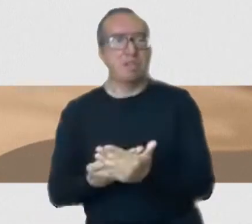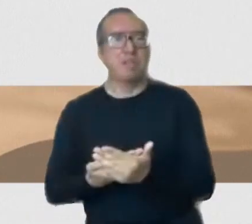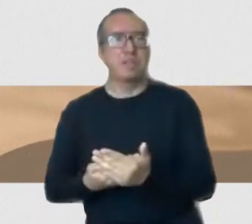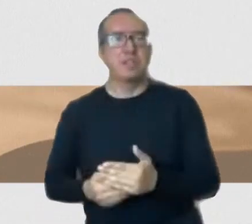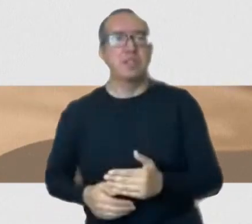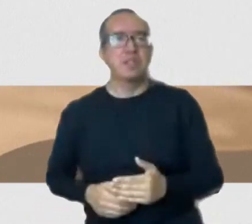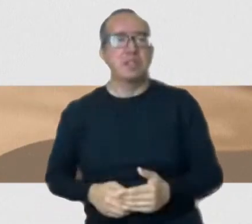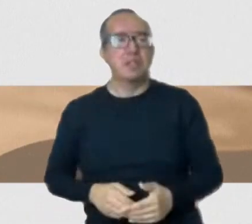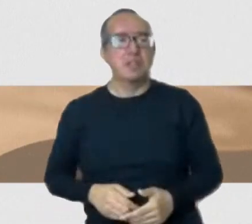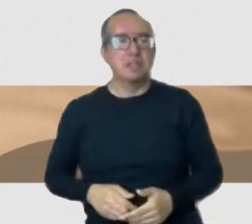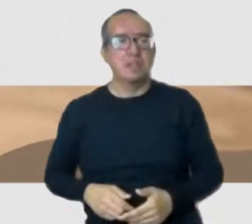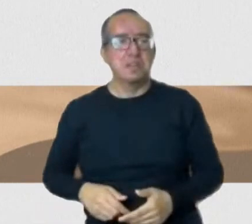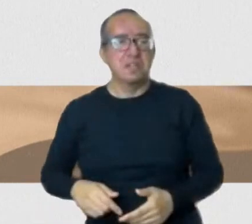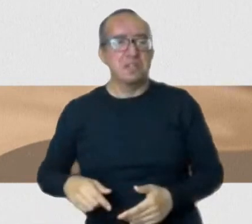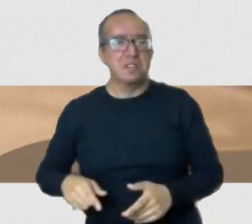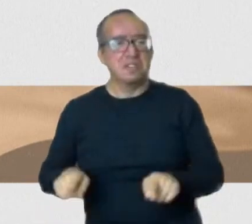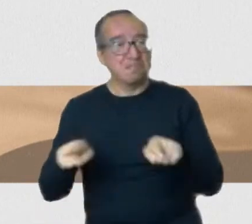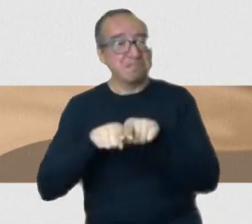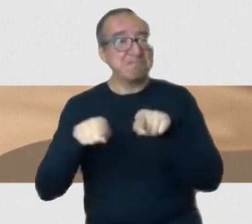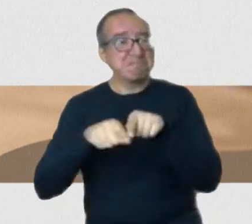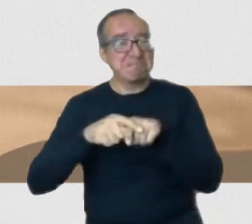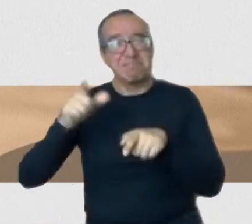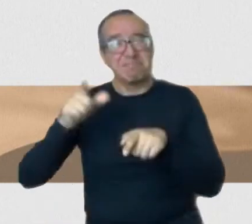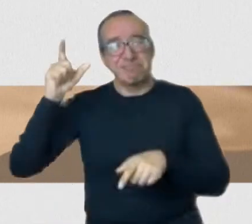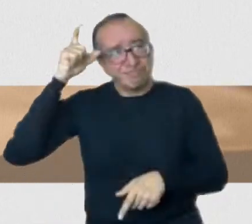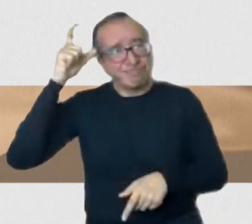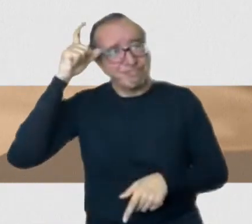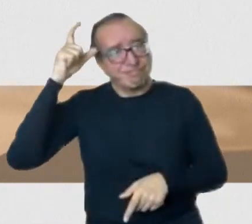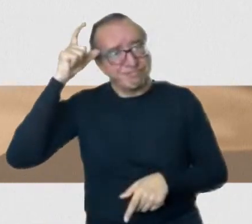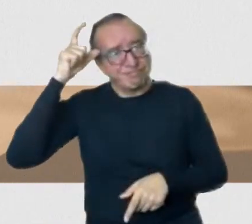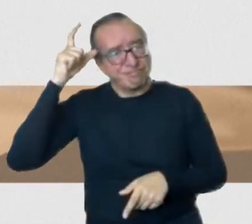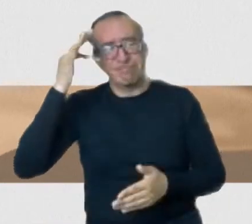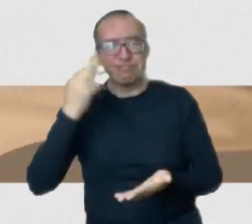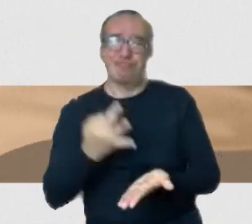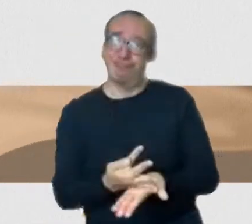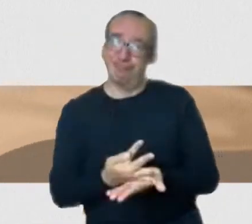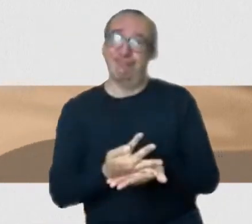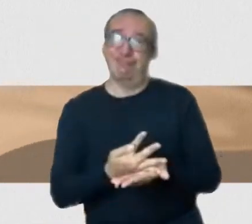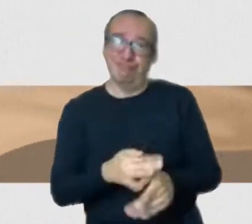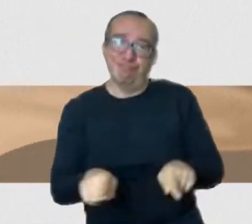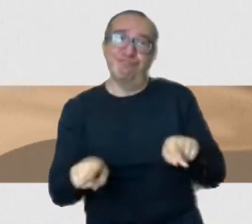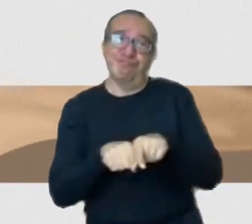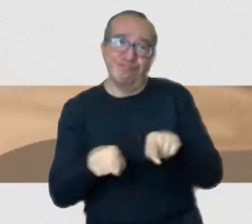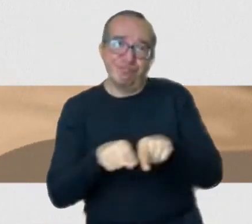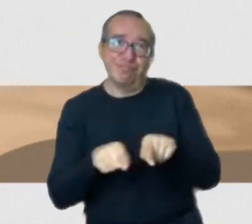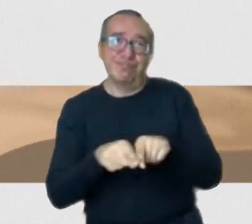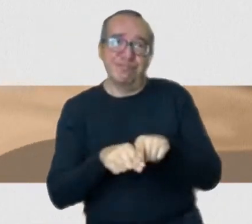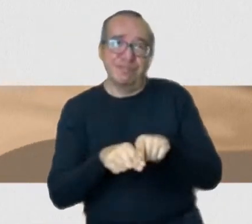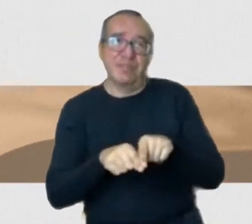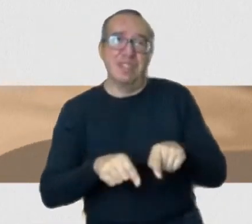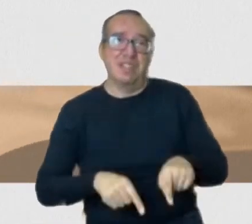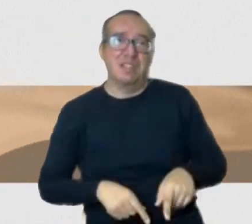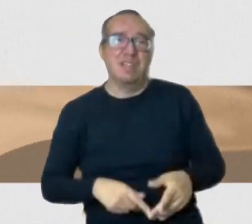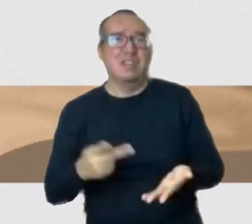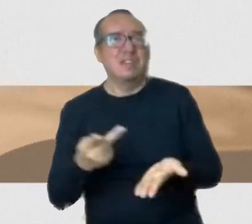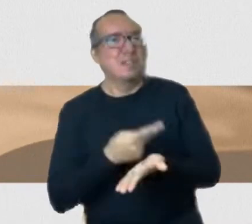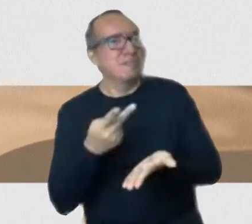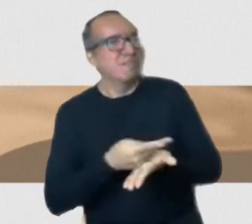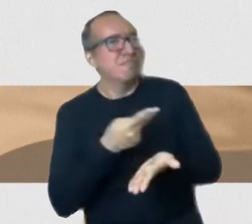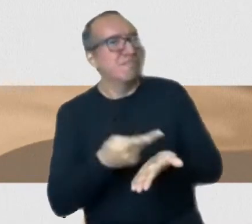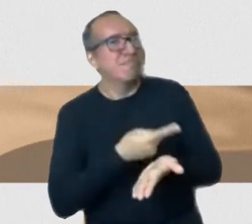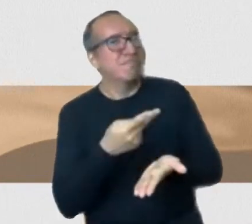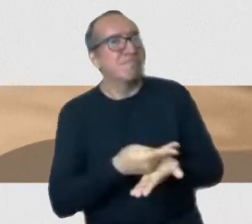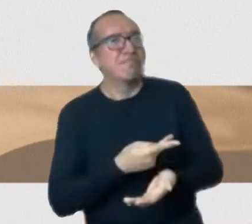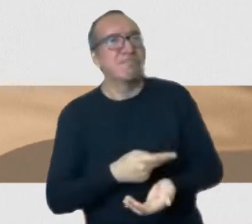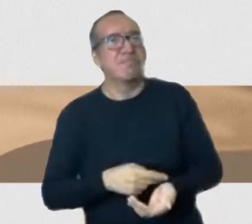estremecem. Mas, ó, homem vão, queres tu saber que a fé sem obras é morta?